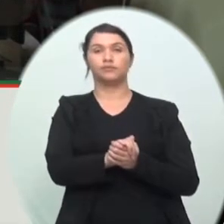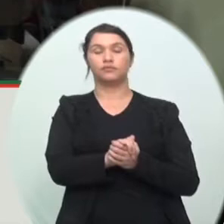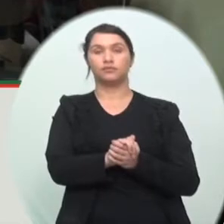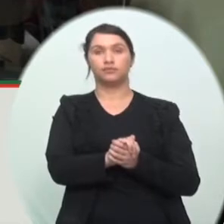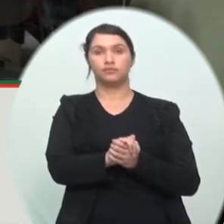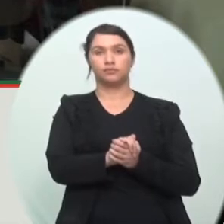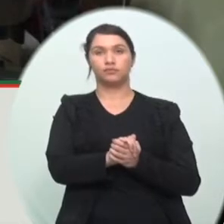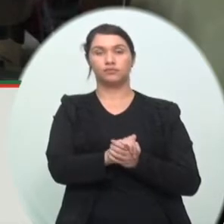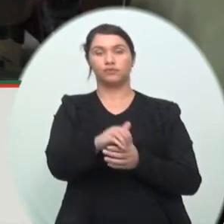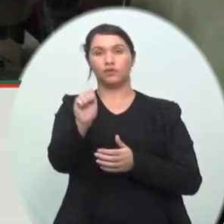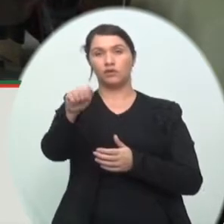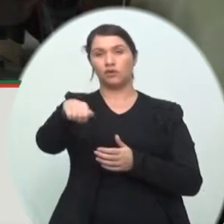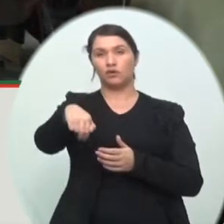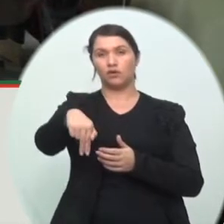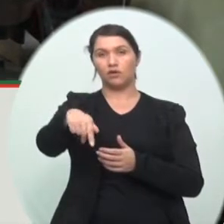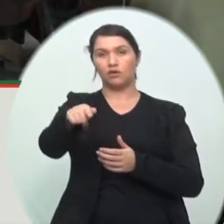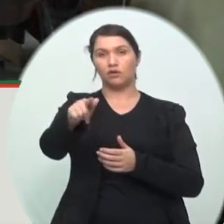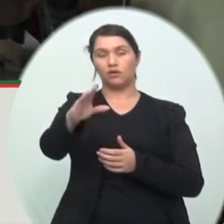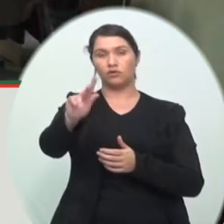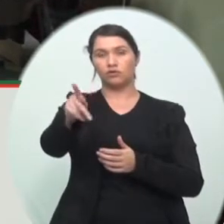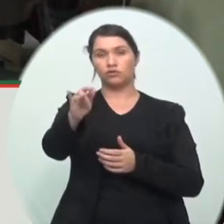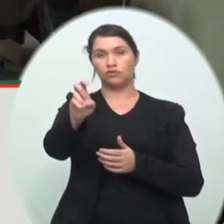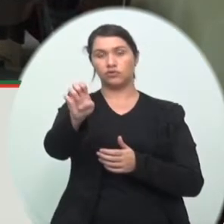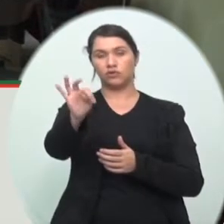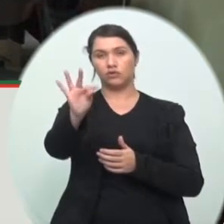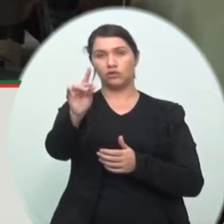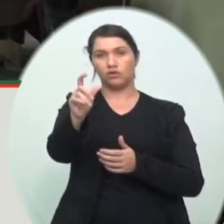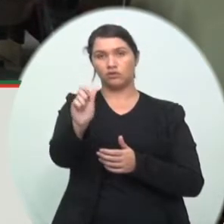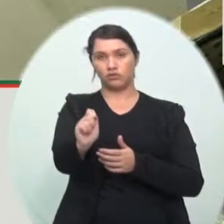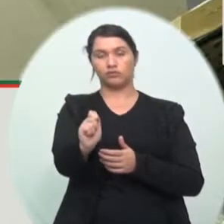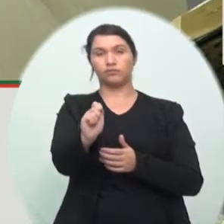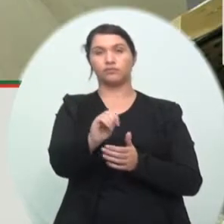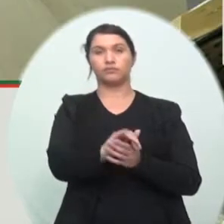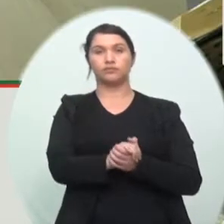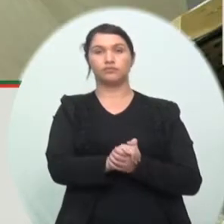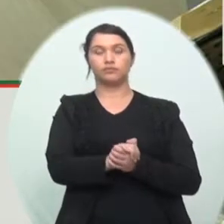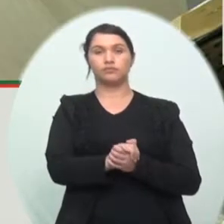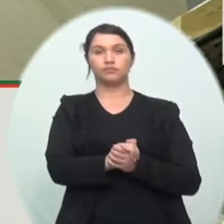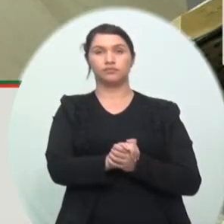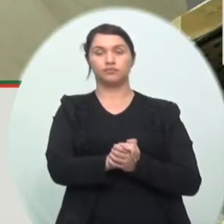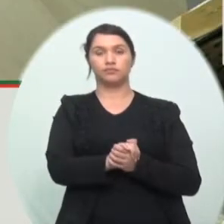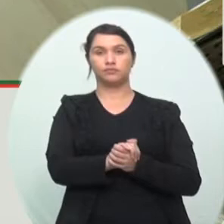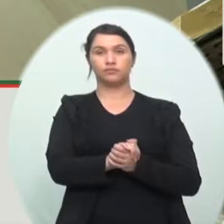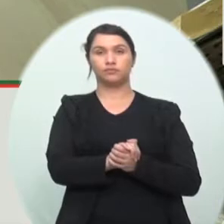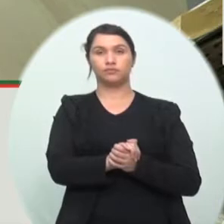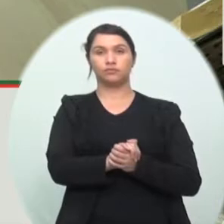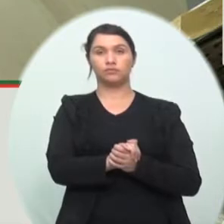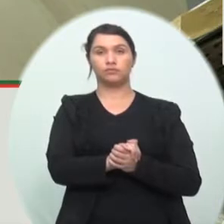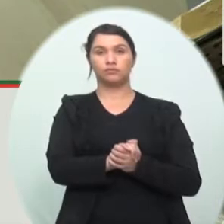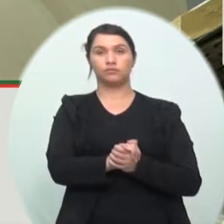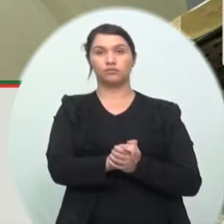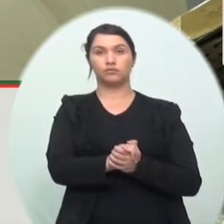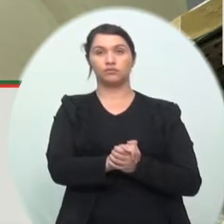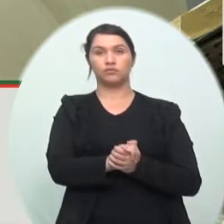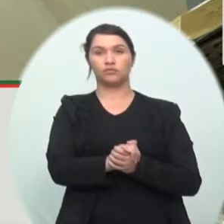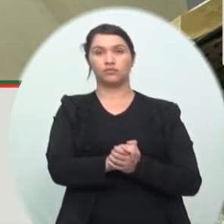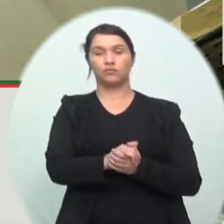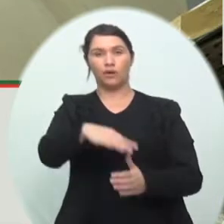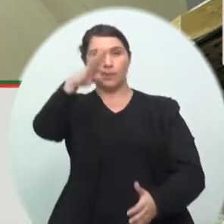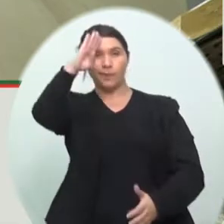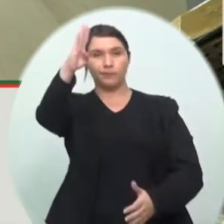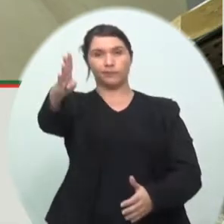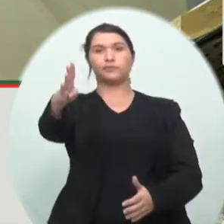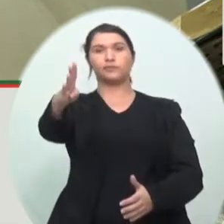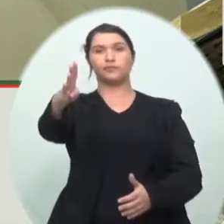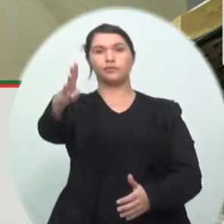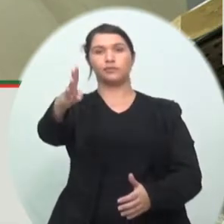local em que concluiu o curso de Eletrotécnica, mas sua paixão sempre foi a vida militar. Suas principais